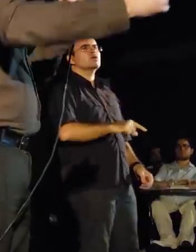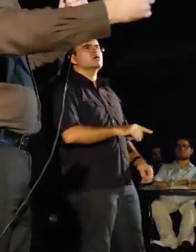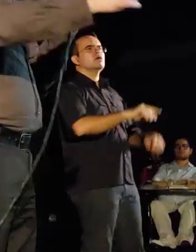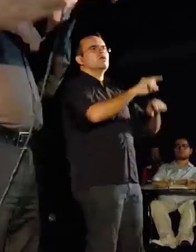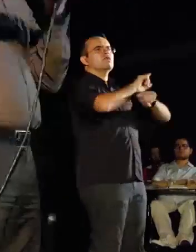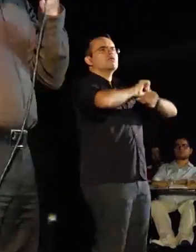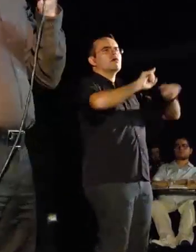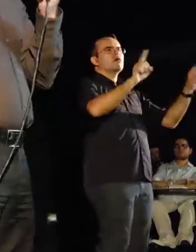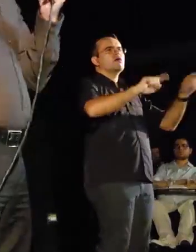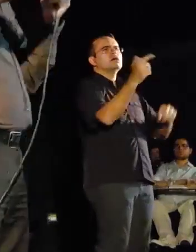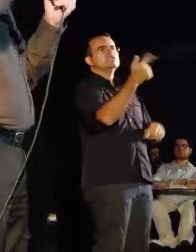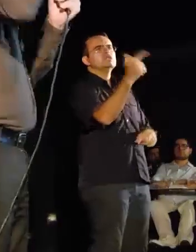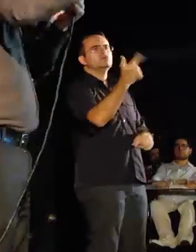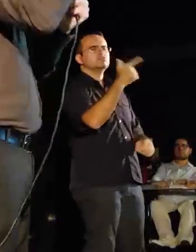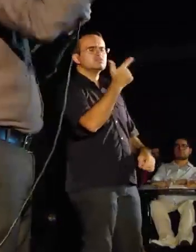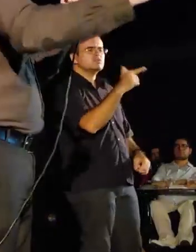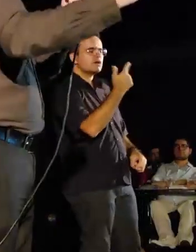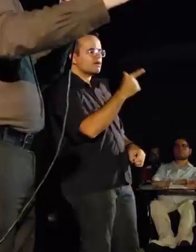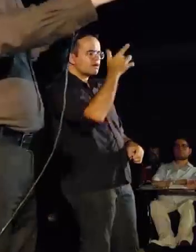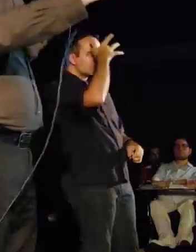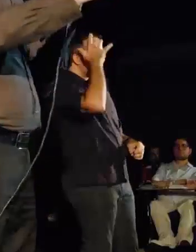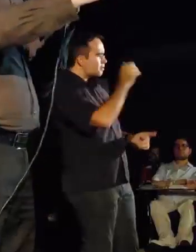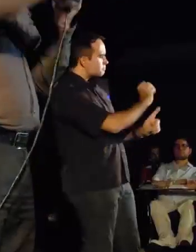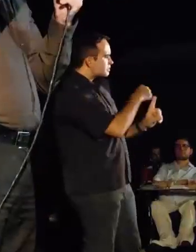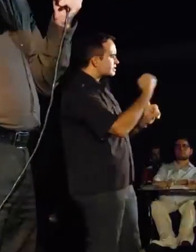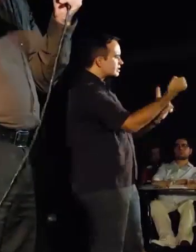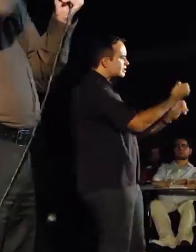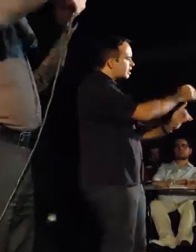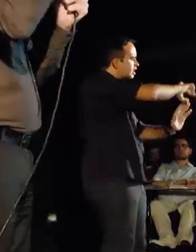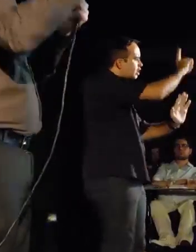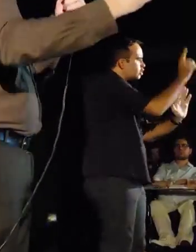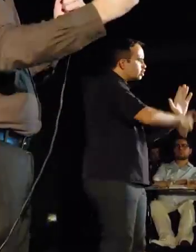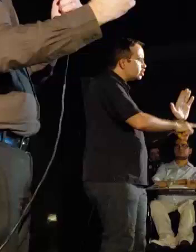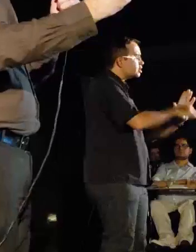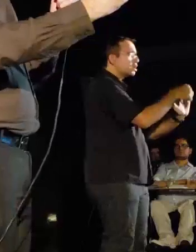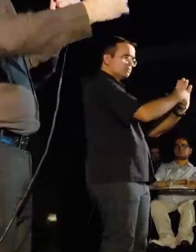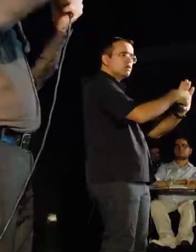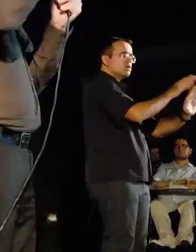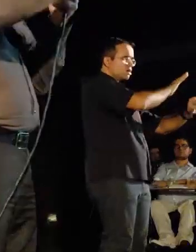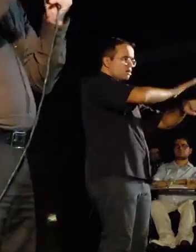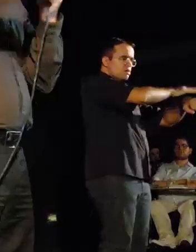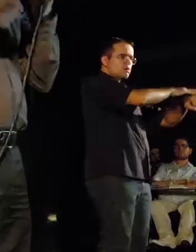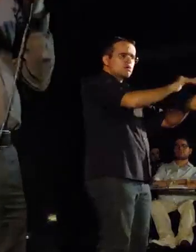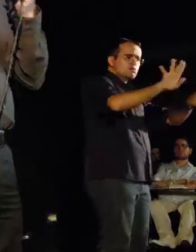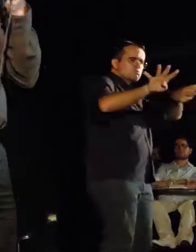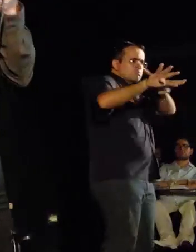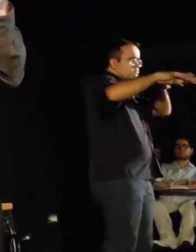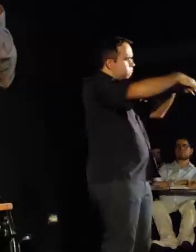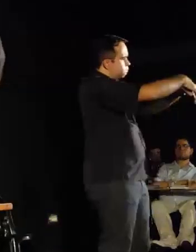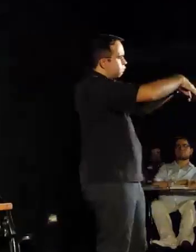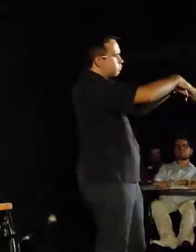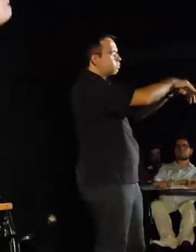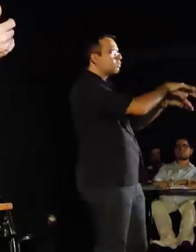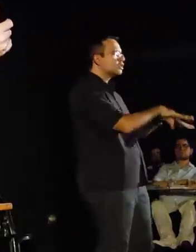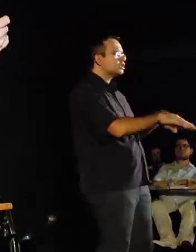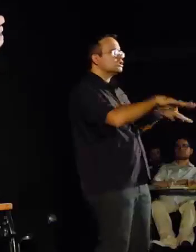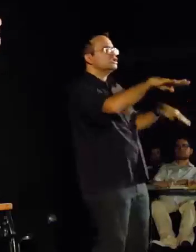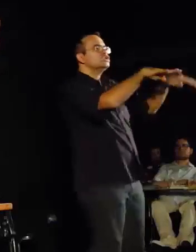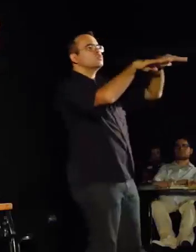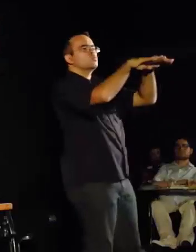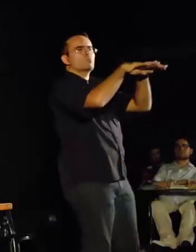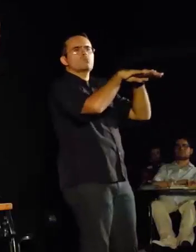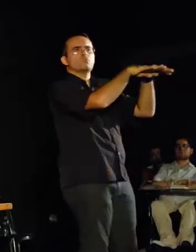a cidadãos, certo? A sua visibilidade, que lhe tem direito dentro de uma sociedade igualitária e